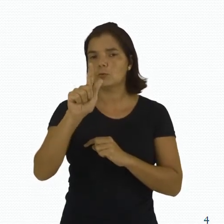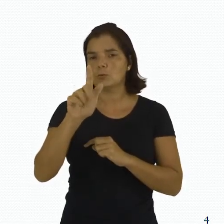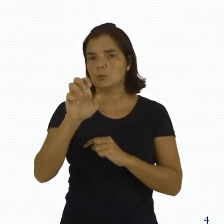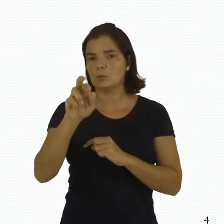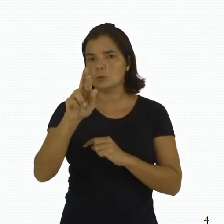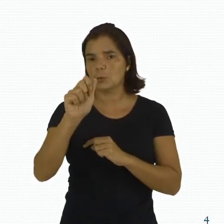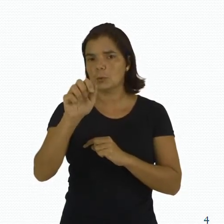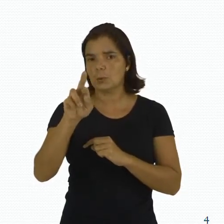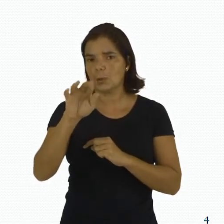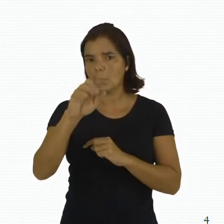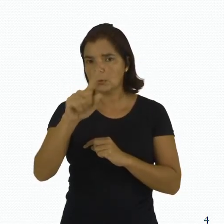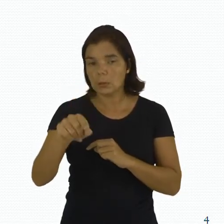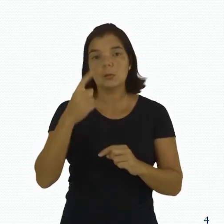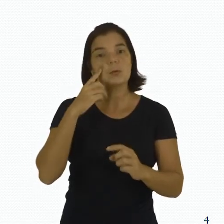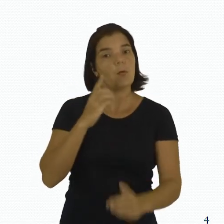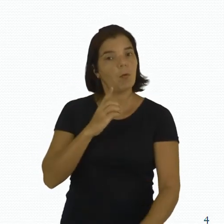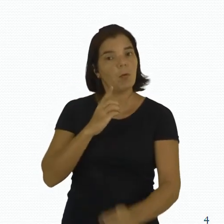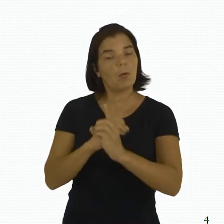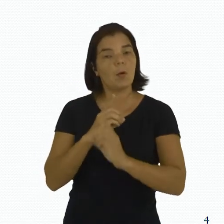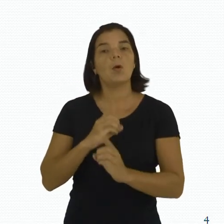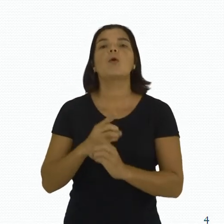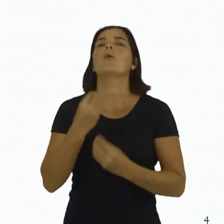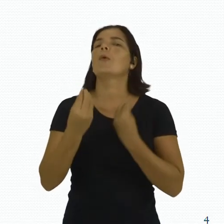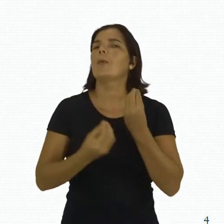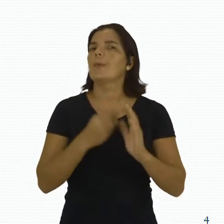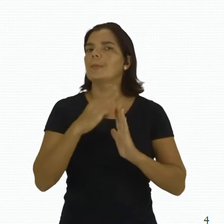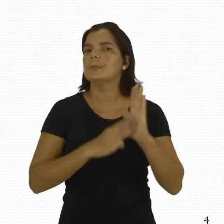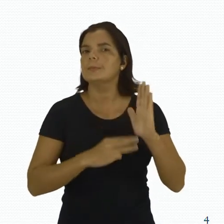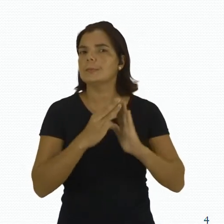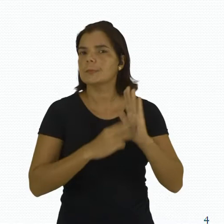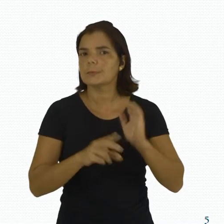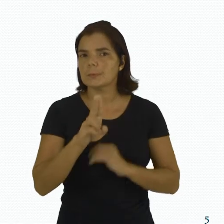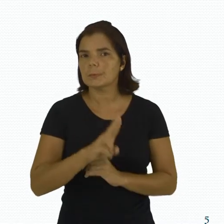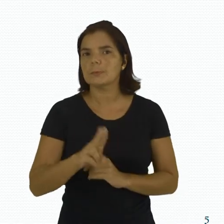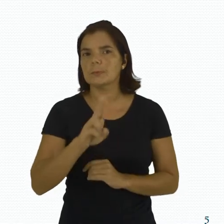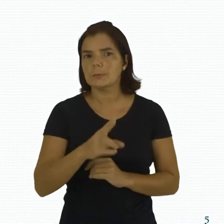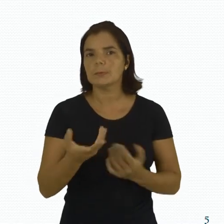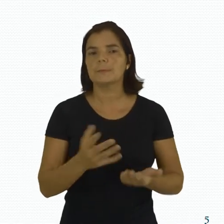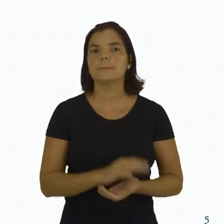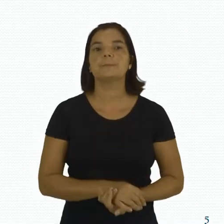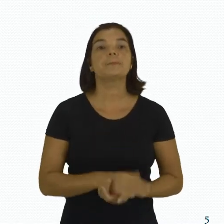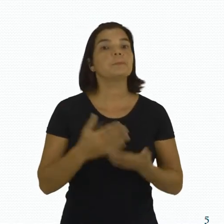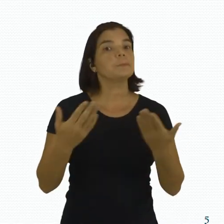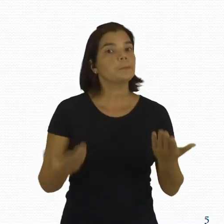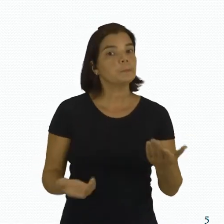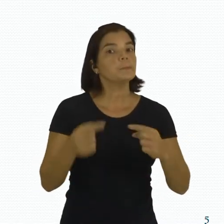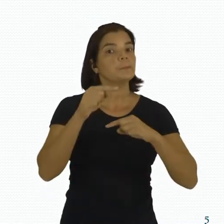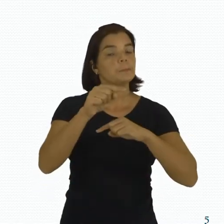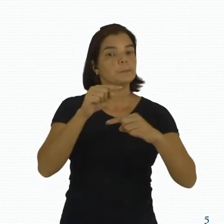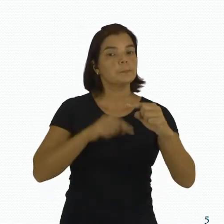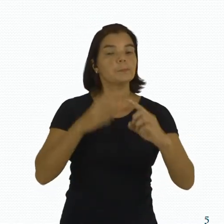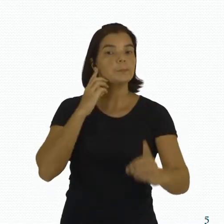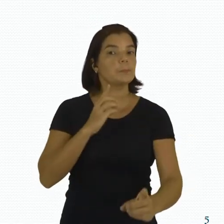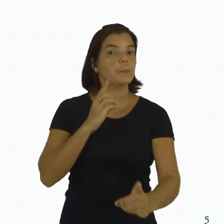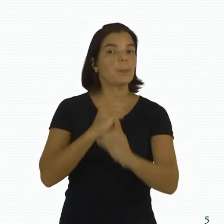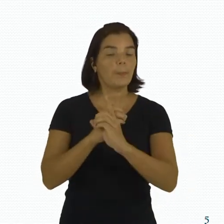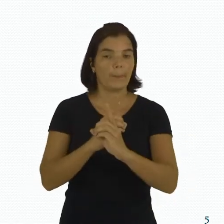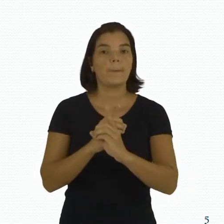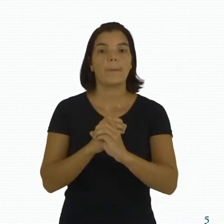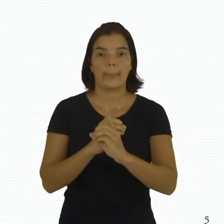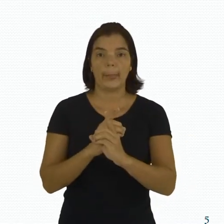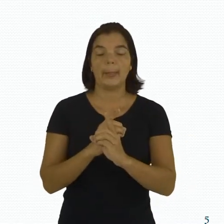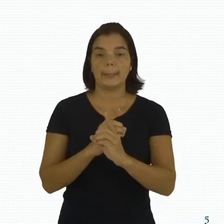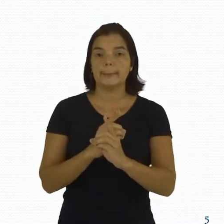ver como é que a justificativa do método que a gente vai utilizar aqui. Então, ó, para a gente encontrar a